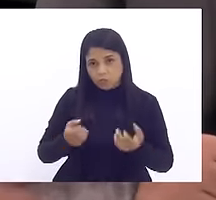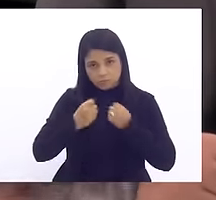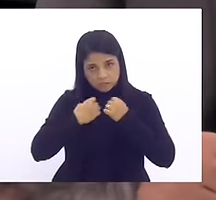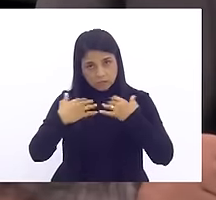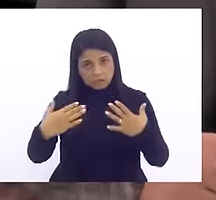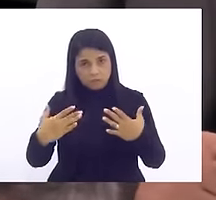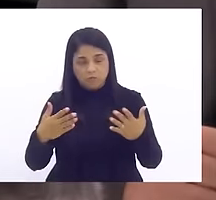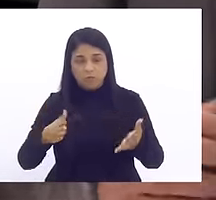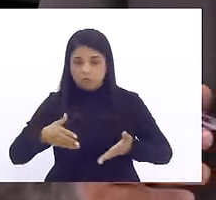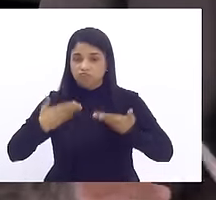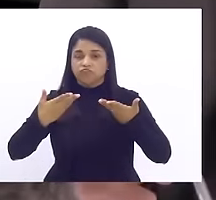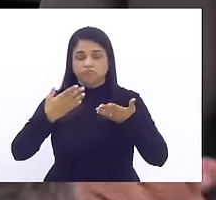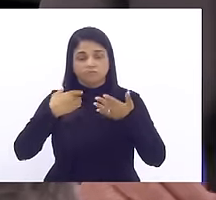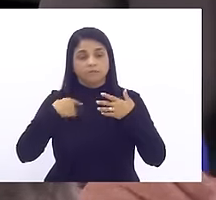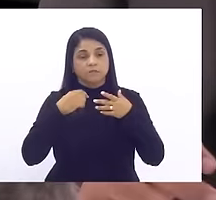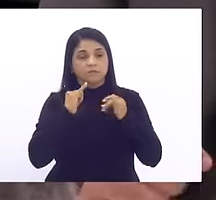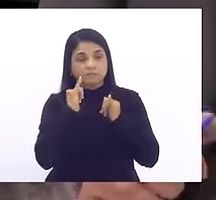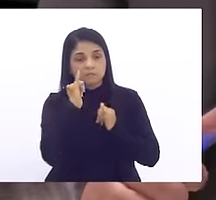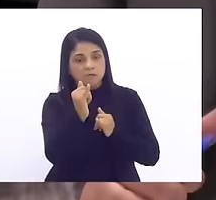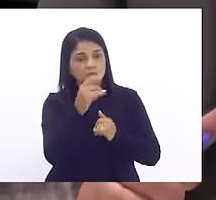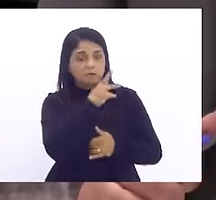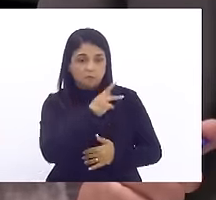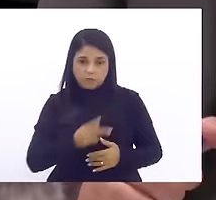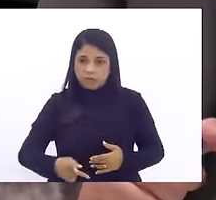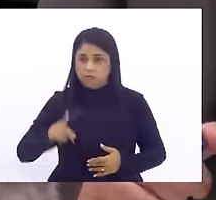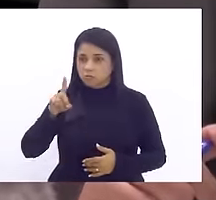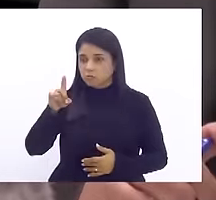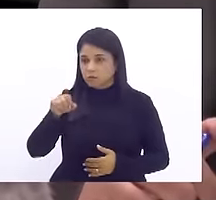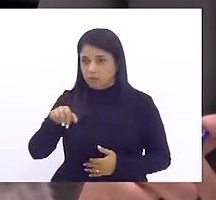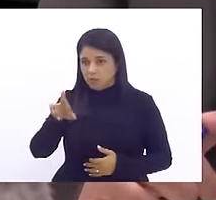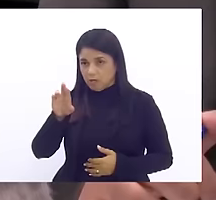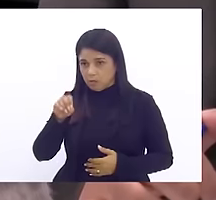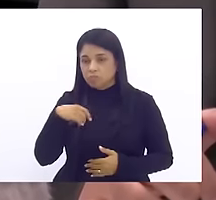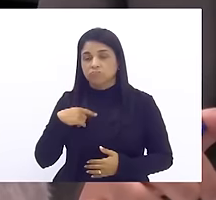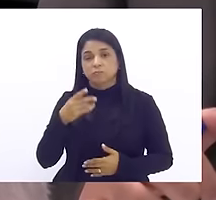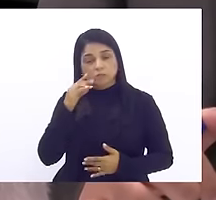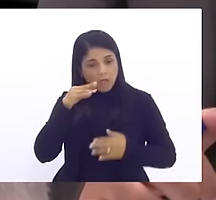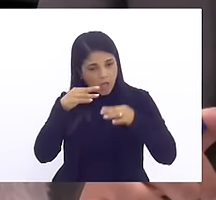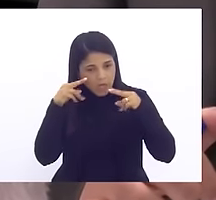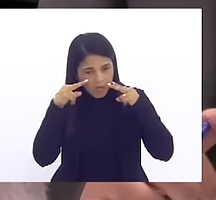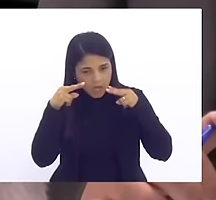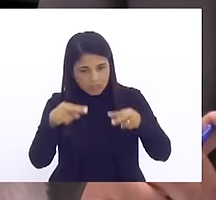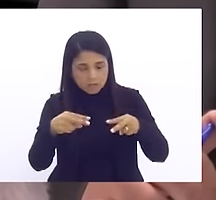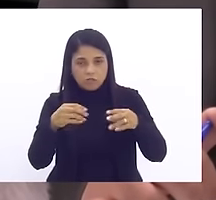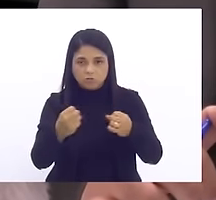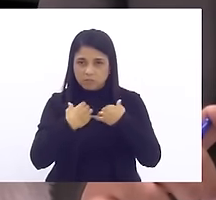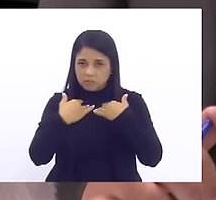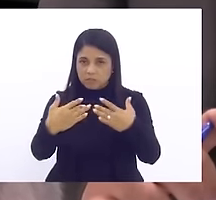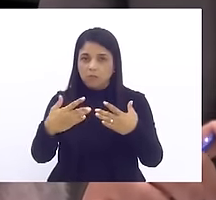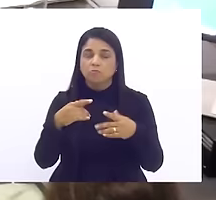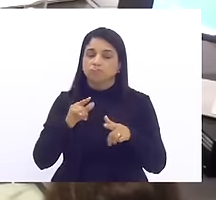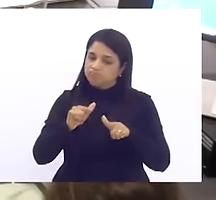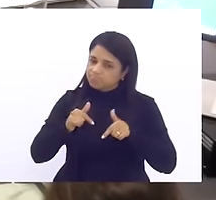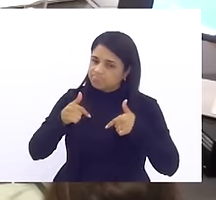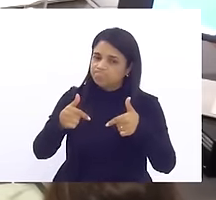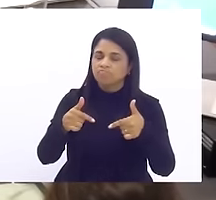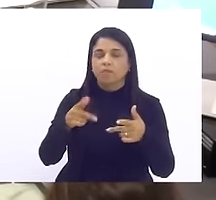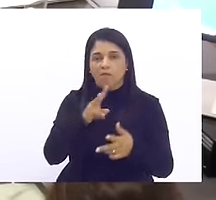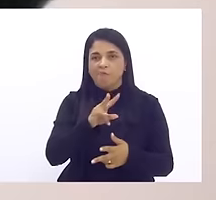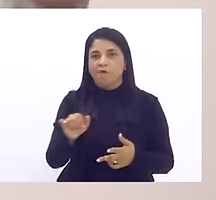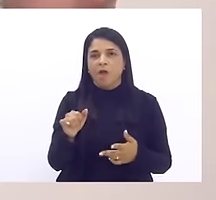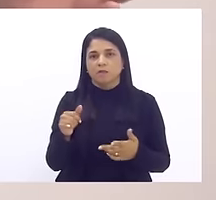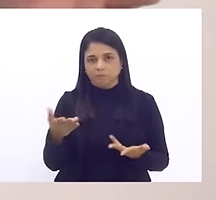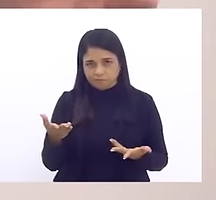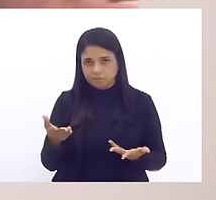será relatado ao presidente do neto que inclusive está assistindo a sessão e obviamente Providência serão automático